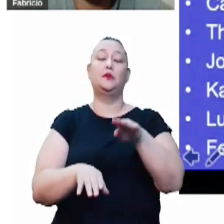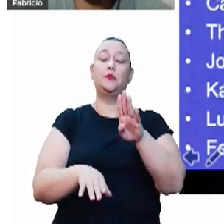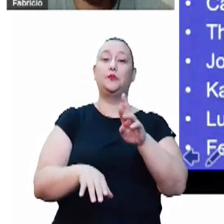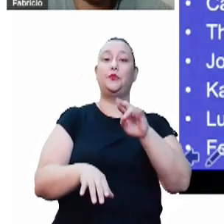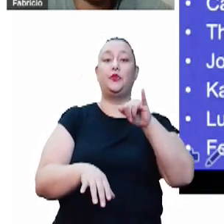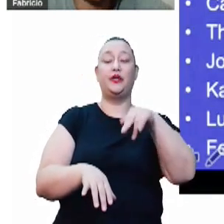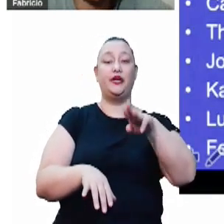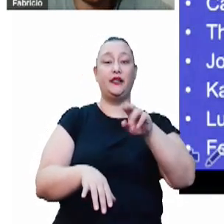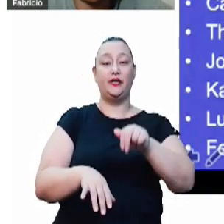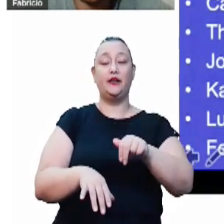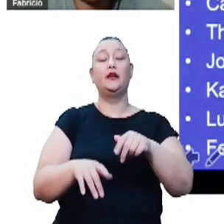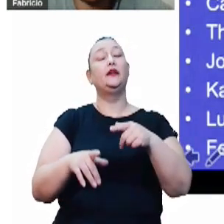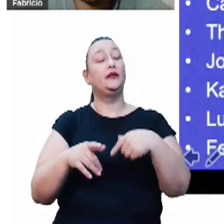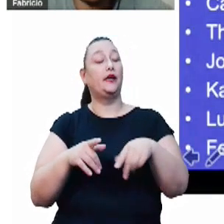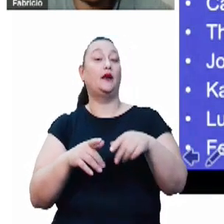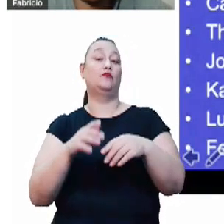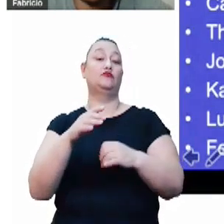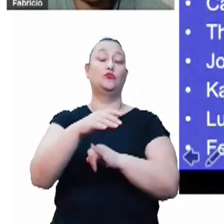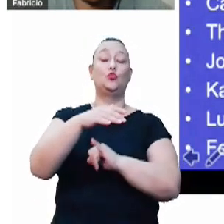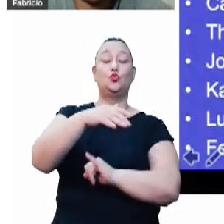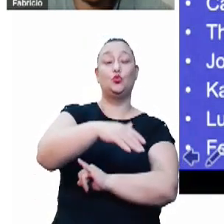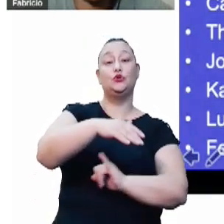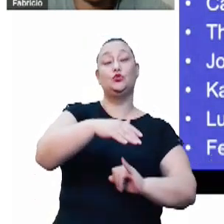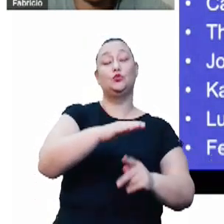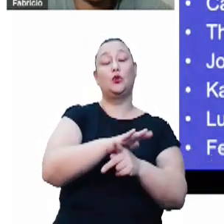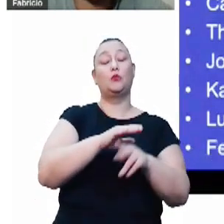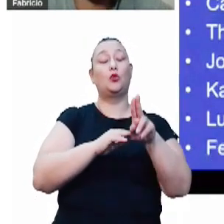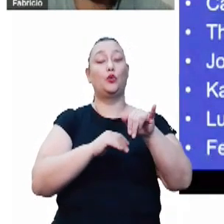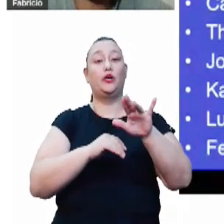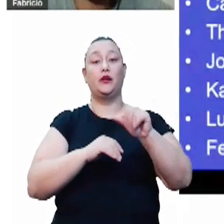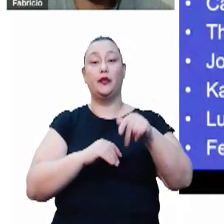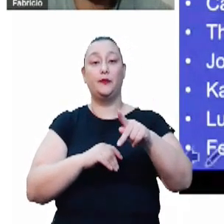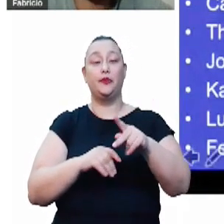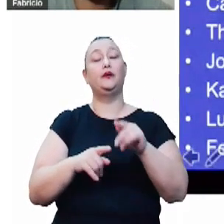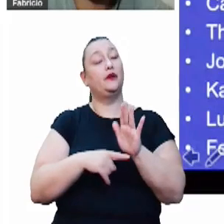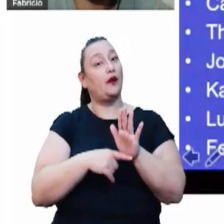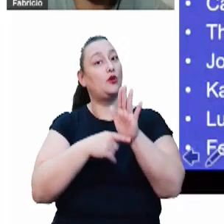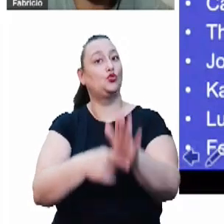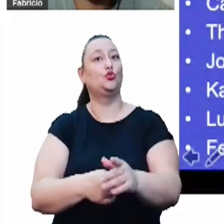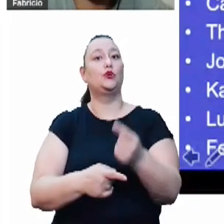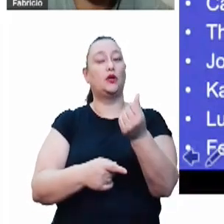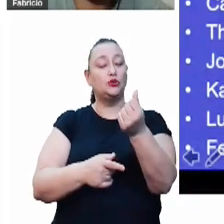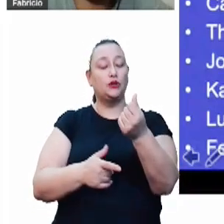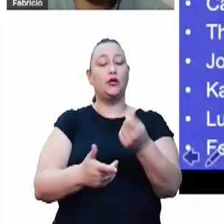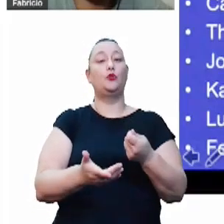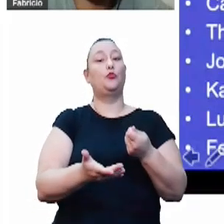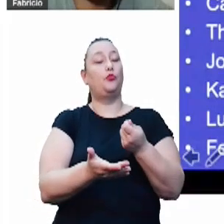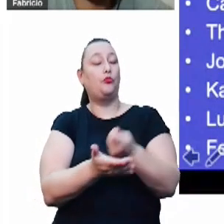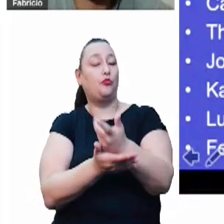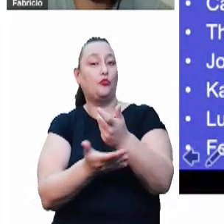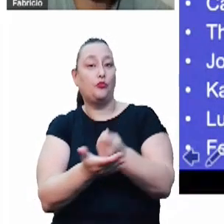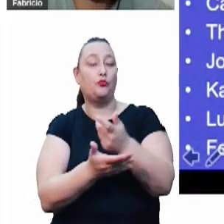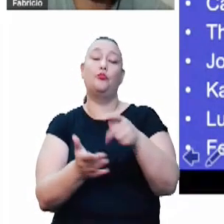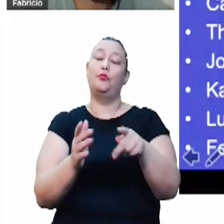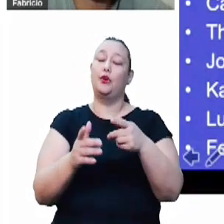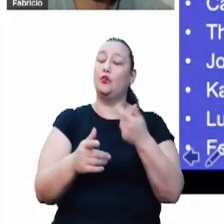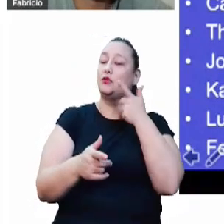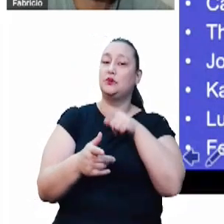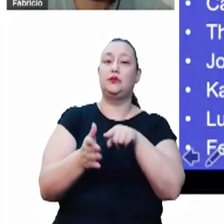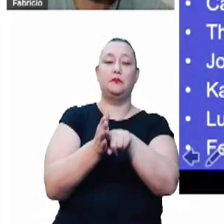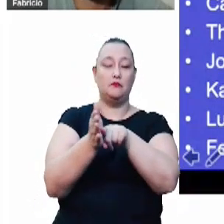que é um instituto, né, da Unicamp que promove aí os nossos estudos e a gente consegue as verbas de pesquisa,